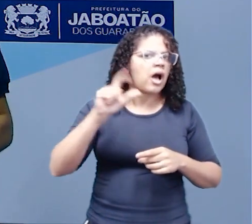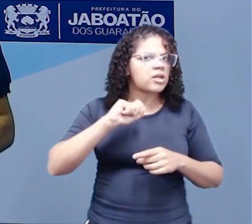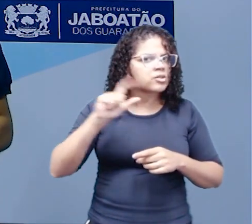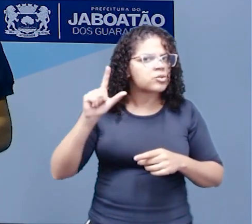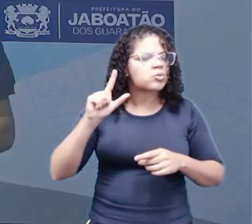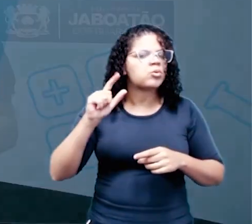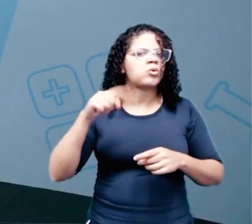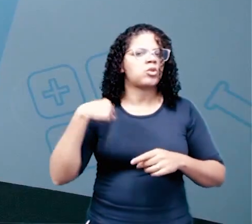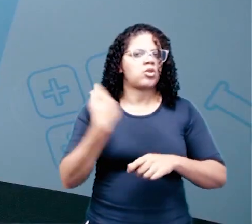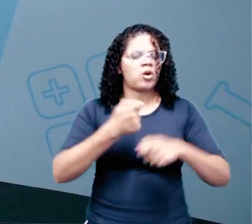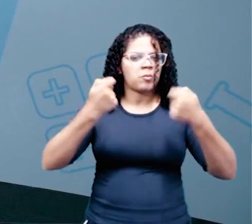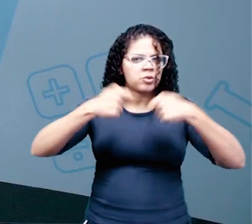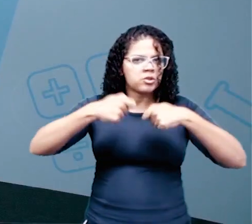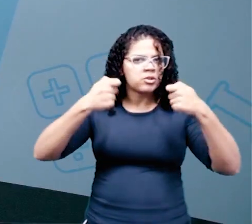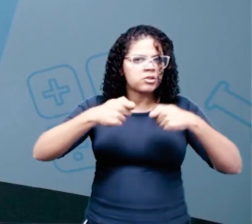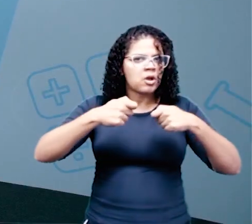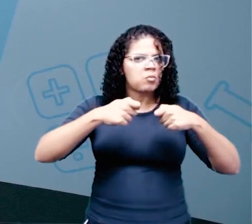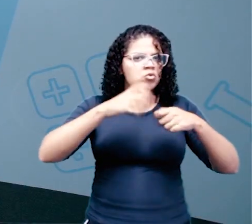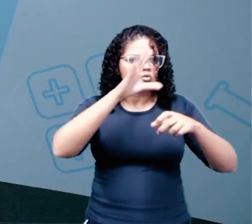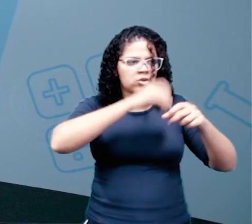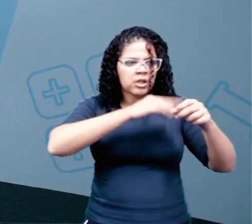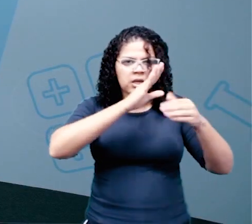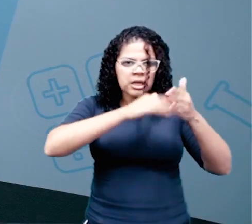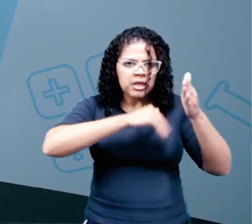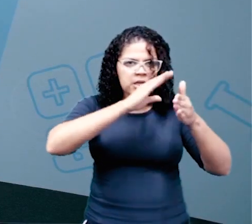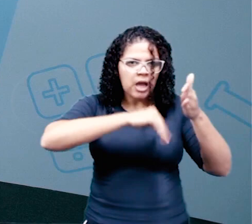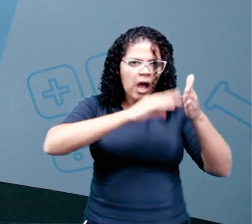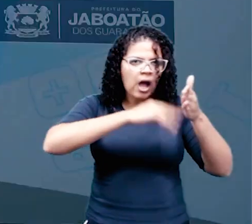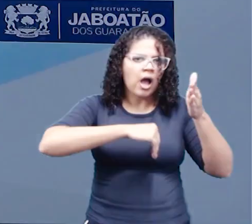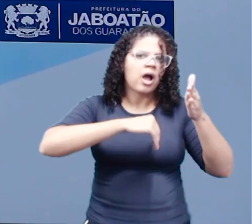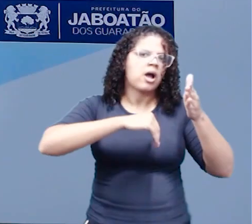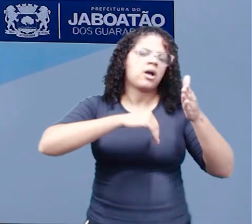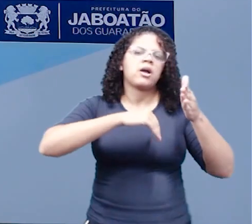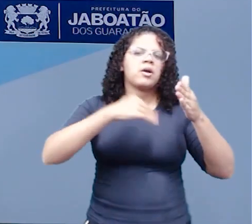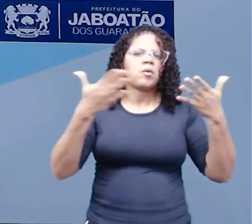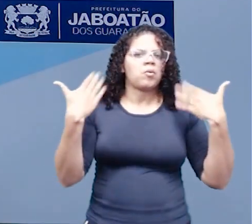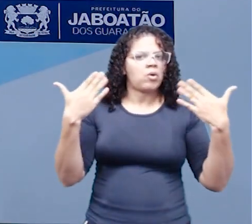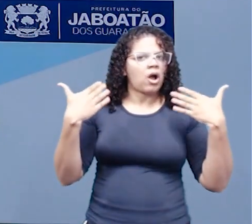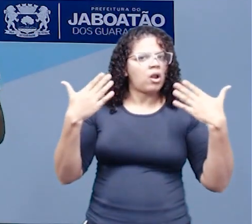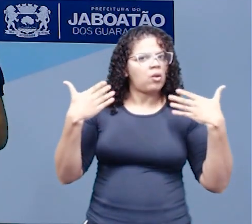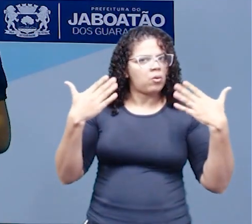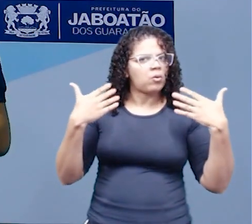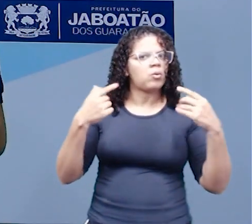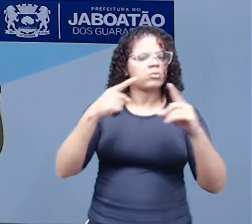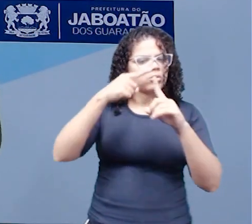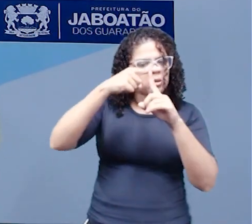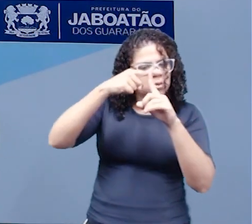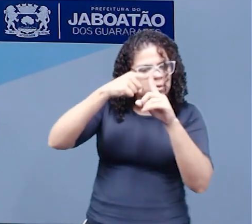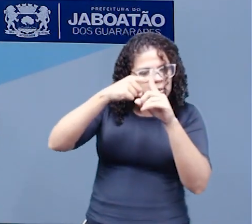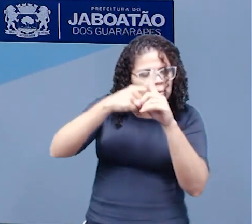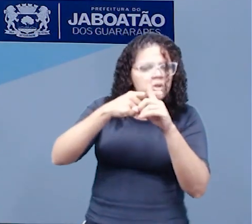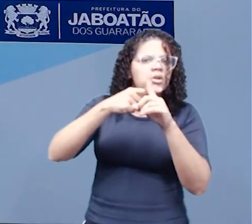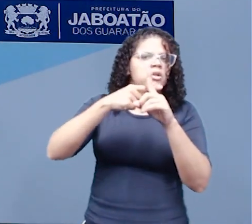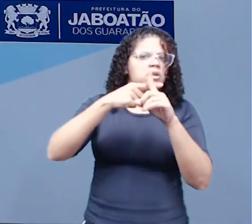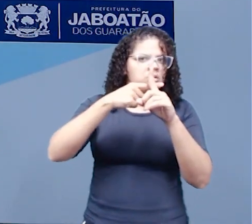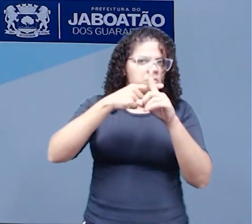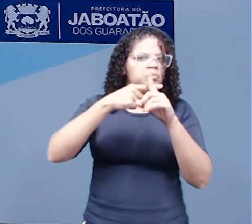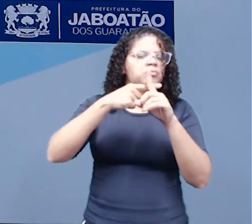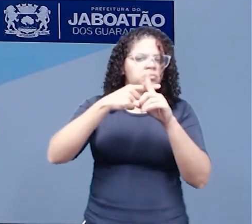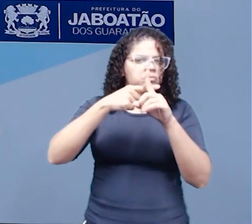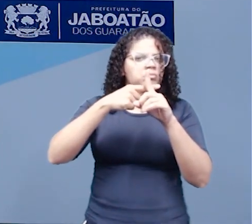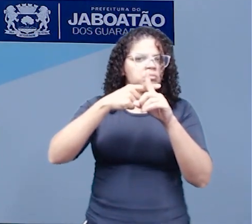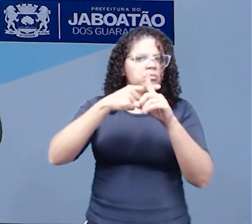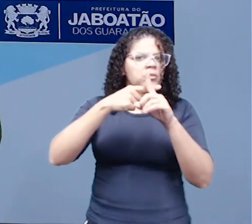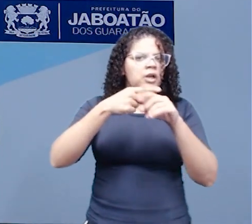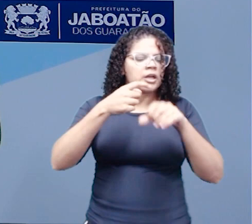tirar calor do ambiente para que ele vire um sólido. Então, o